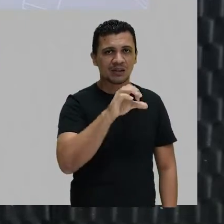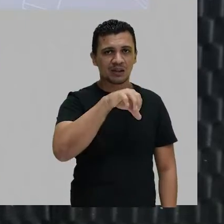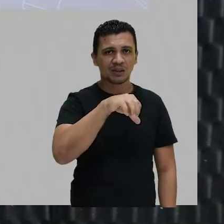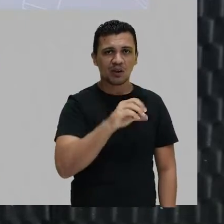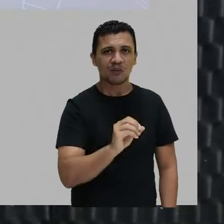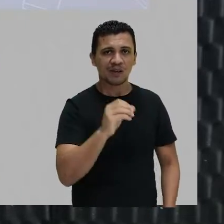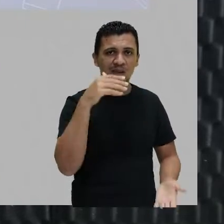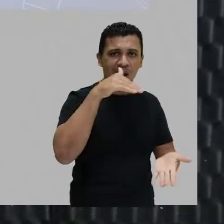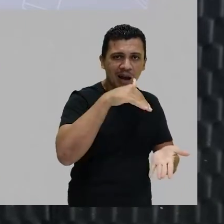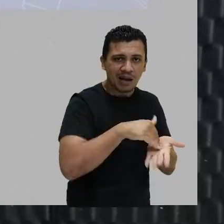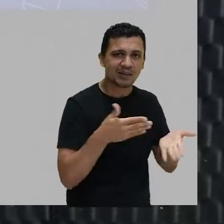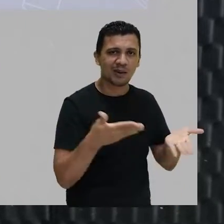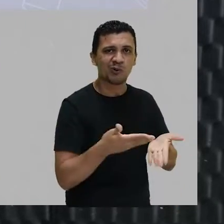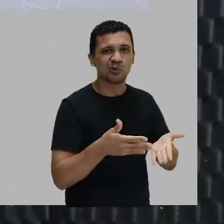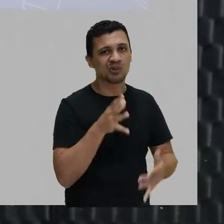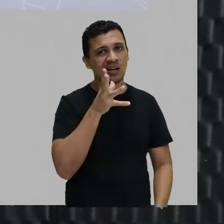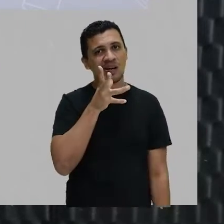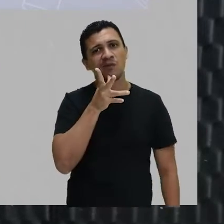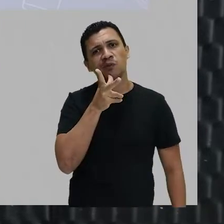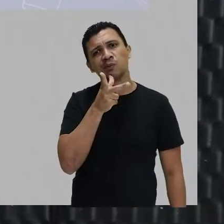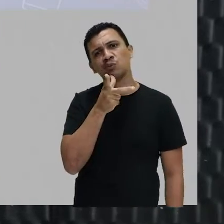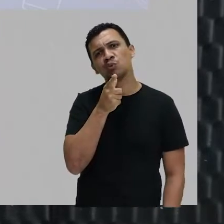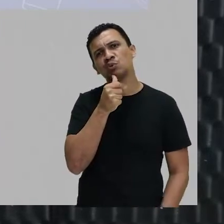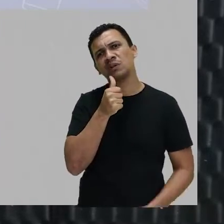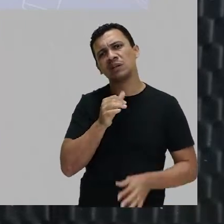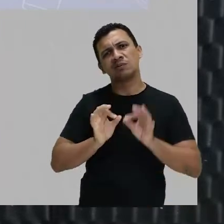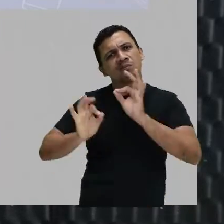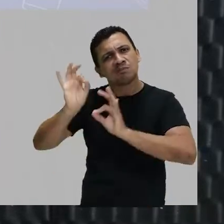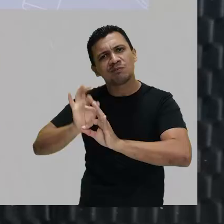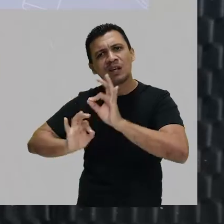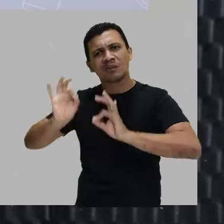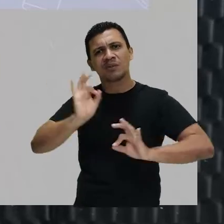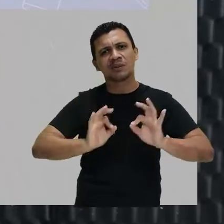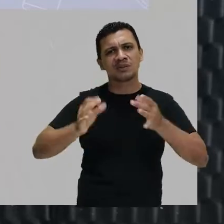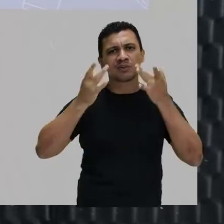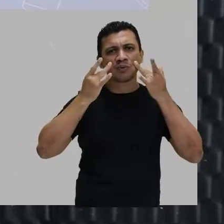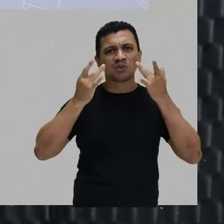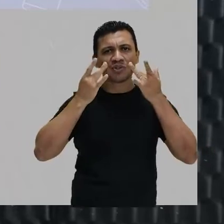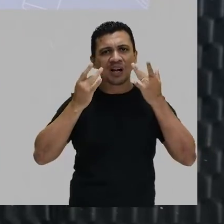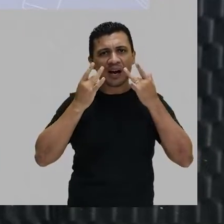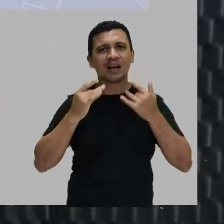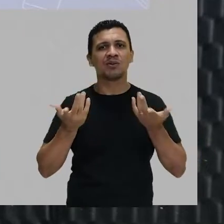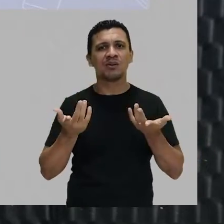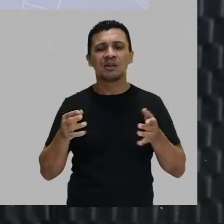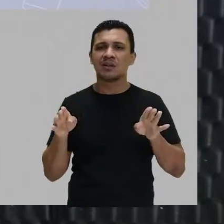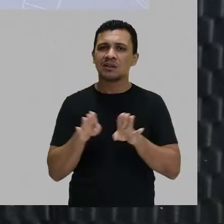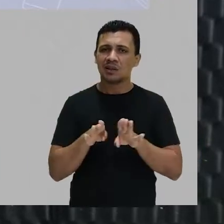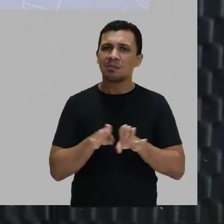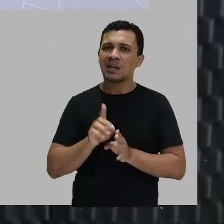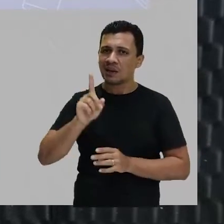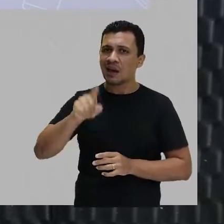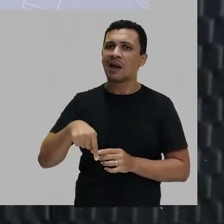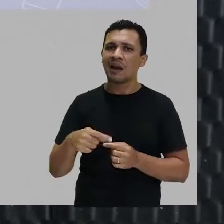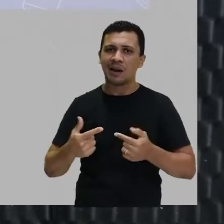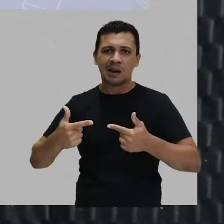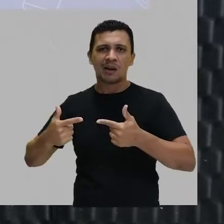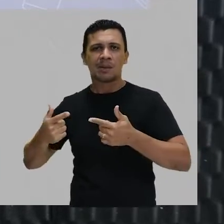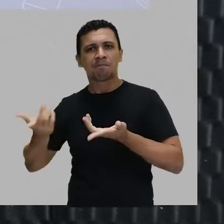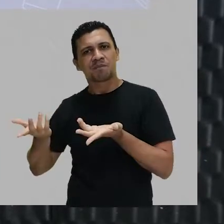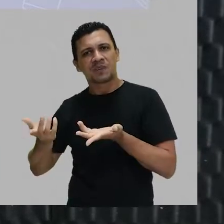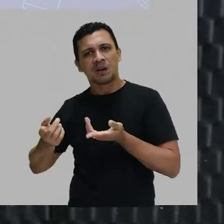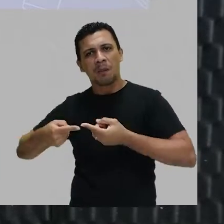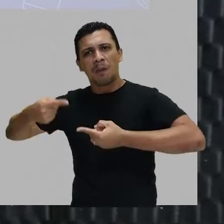muito lento até o teatro se estabelecer como não só entretenimento, mas também como uma arma política. O